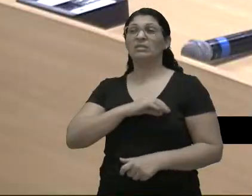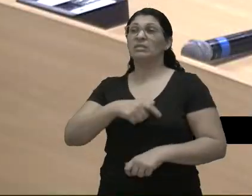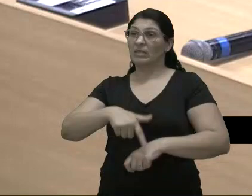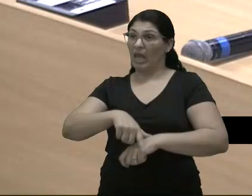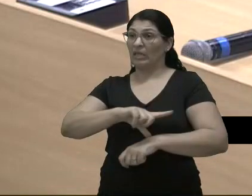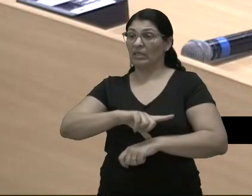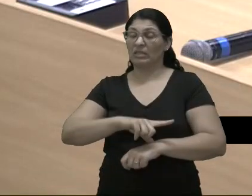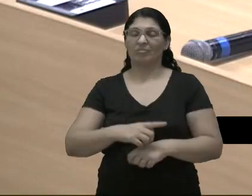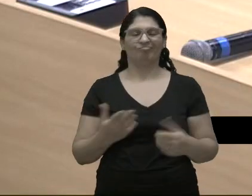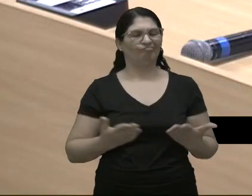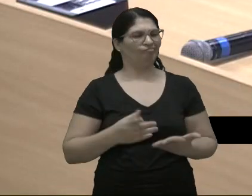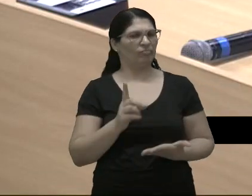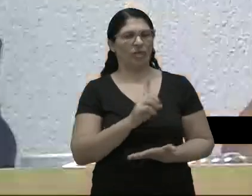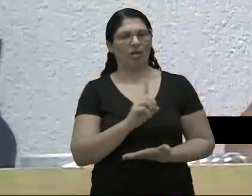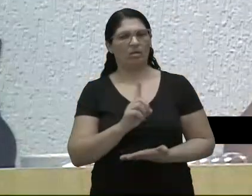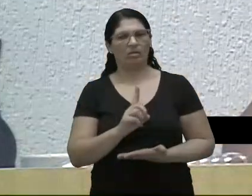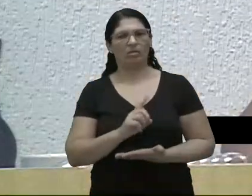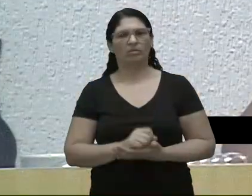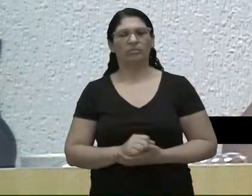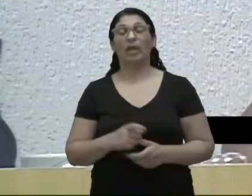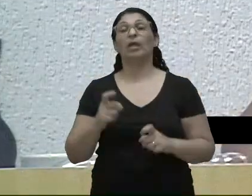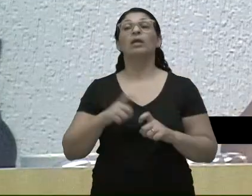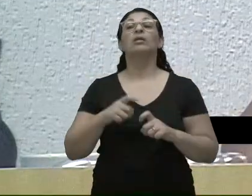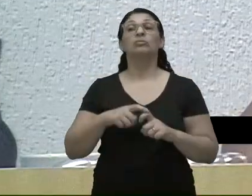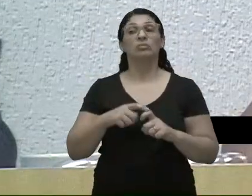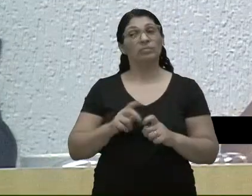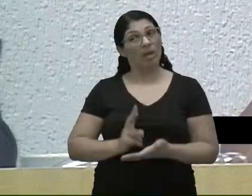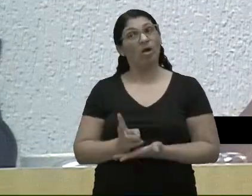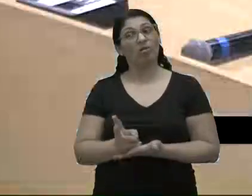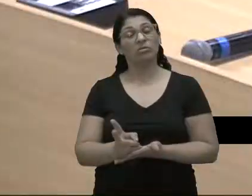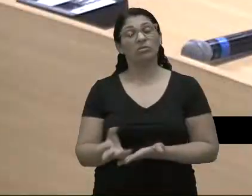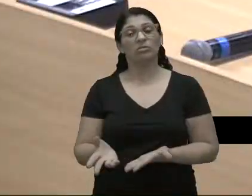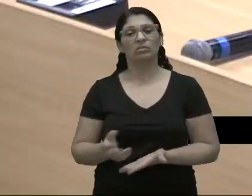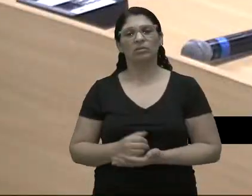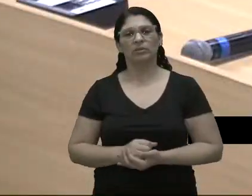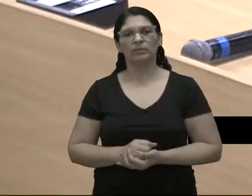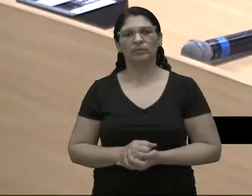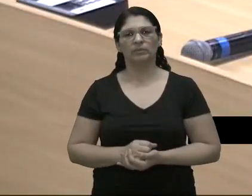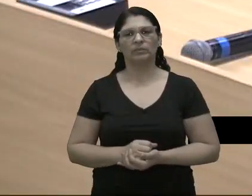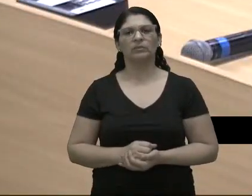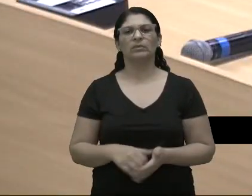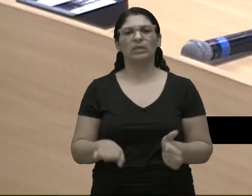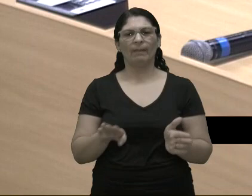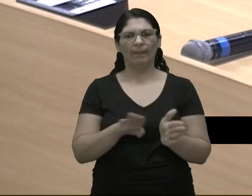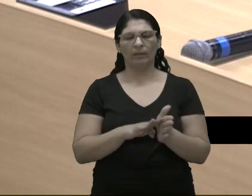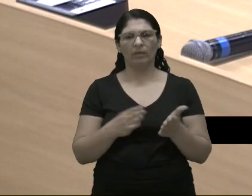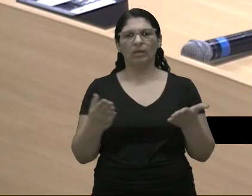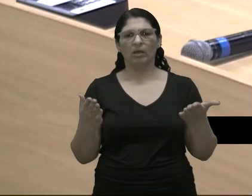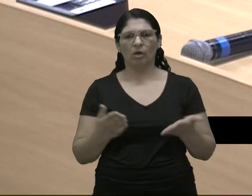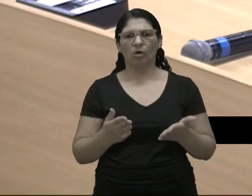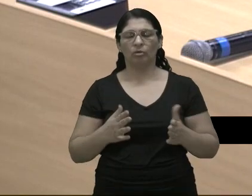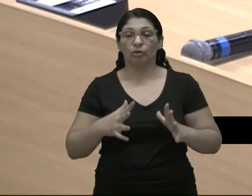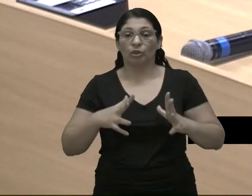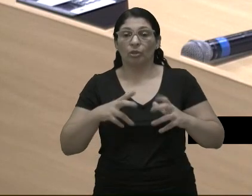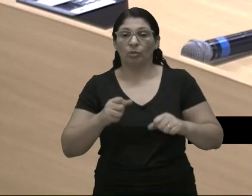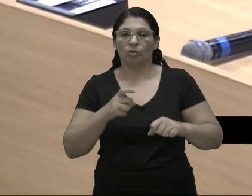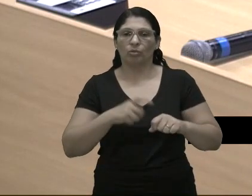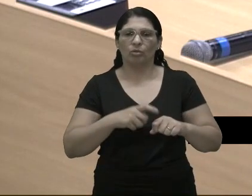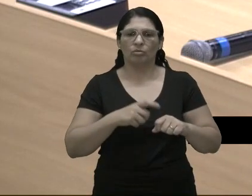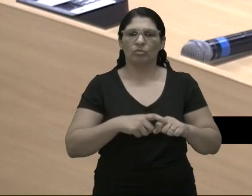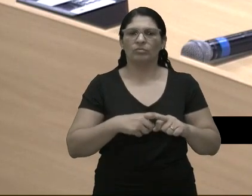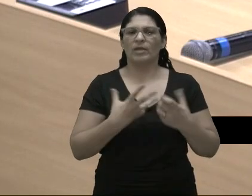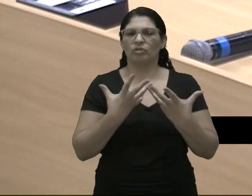não. E dos médicos ainda continua? Até hoje, todos os médicos já receberam em